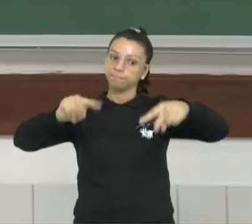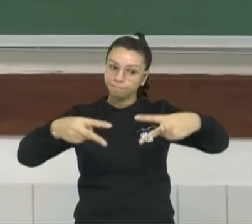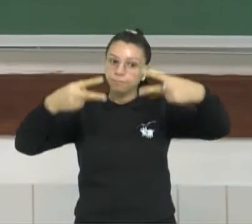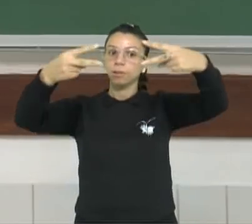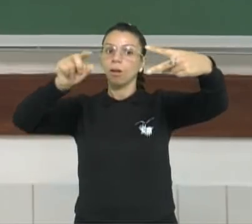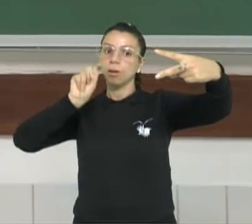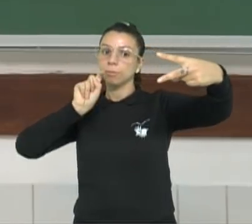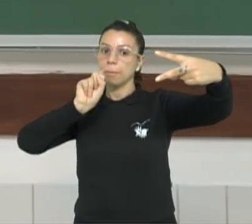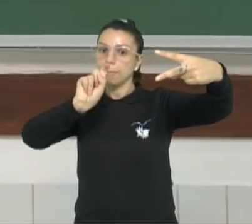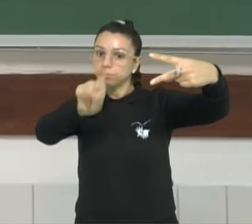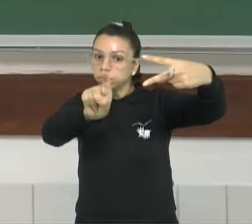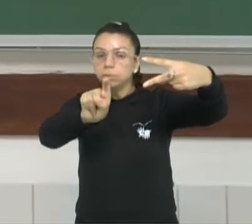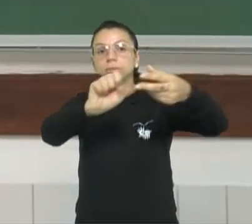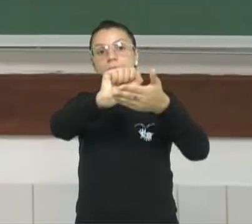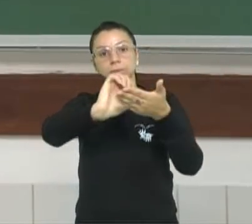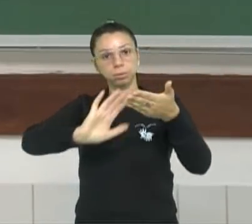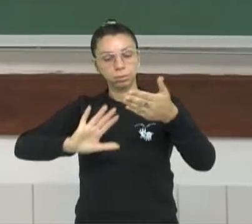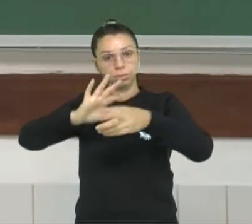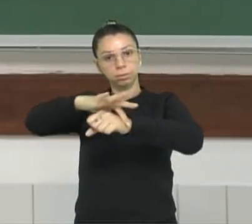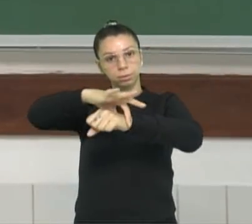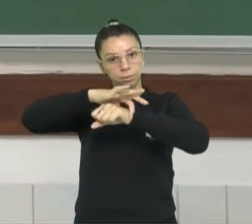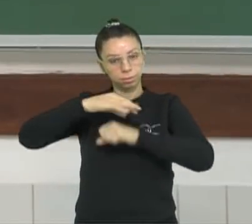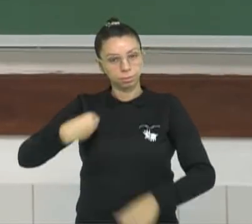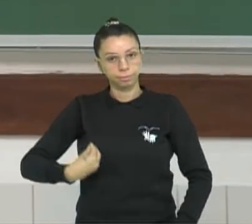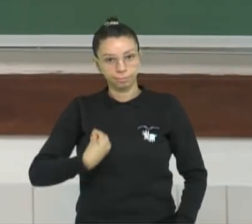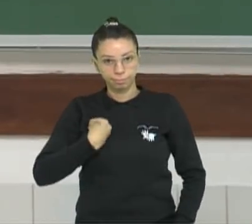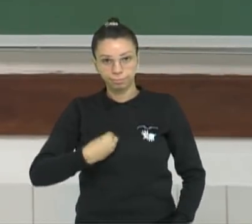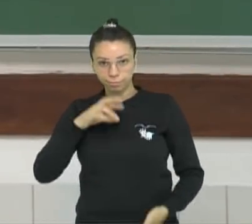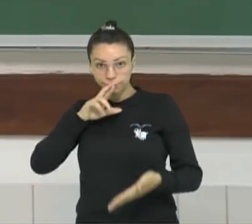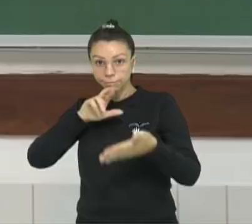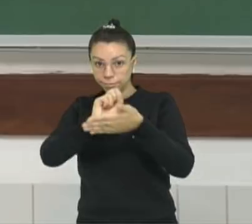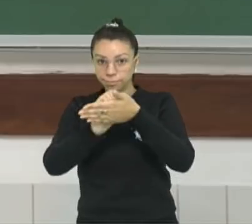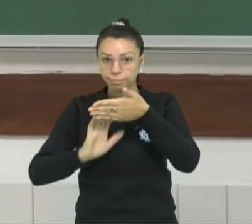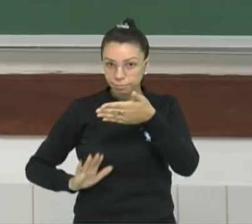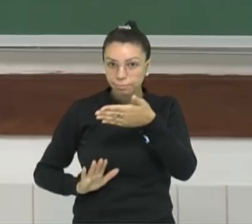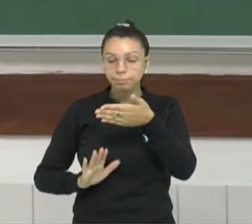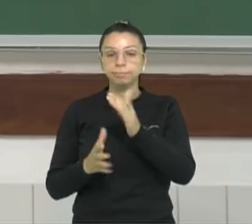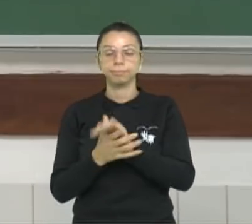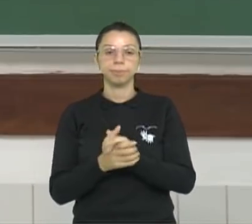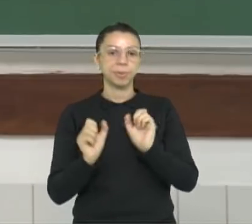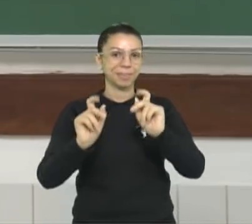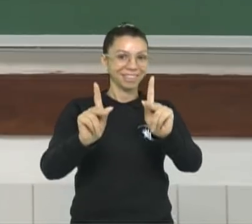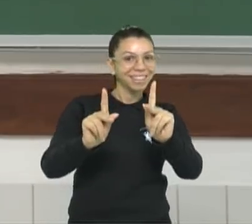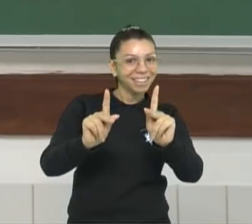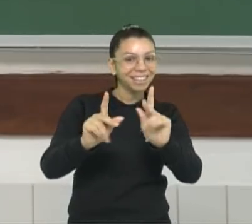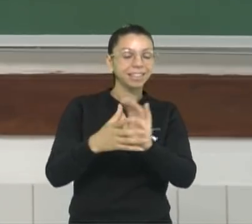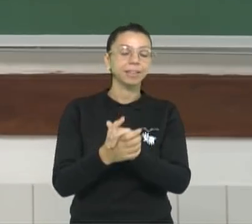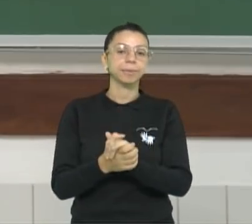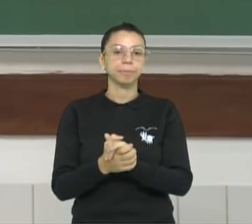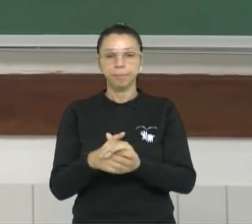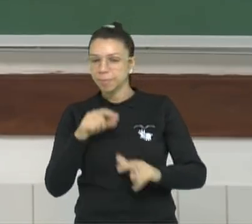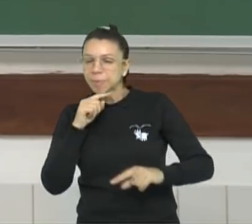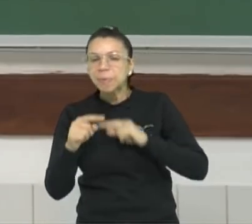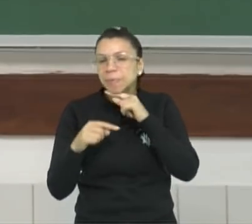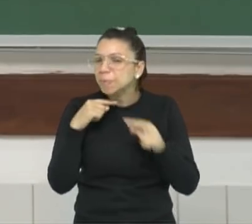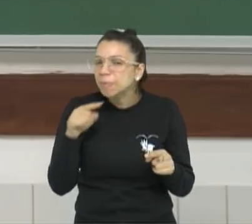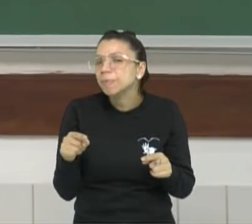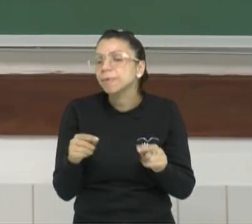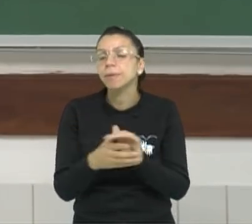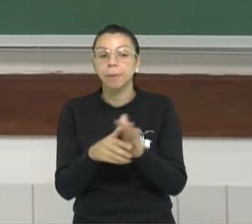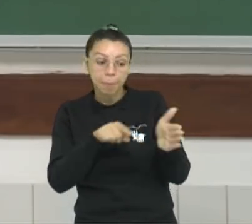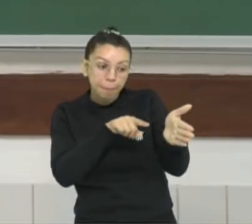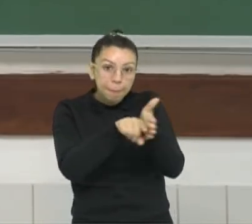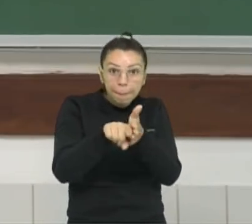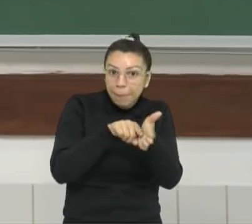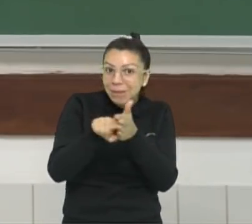da atividade, porque é a sua presença, e faça a sua atividade. Não deixe acumular, ok? Ficou com algumas dúvidas? Vai lá